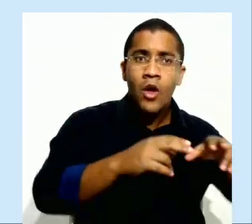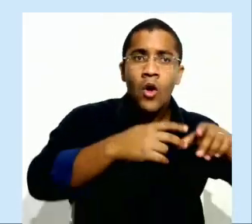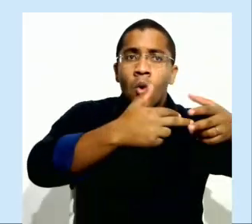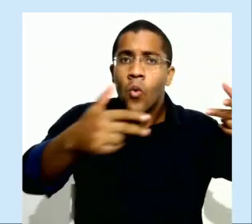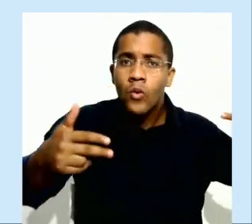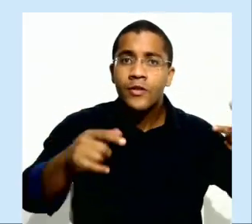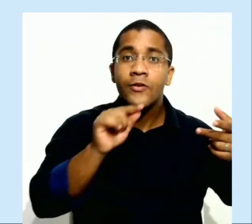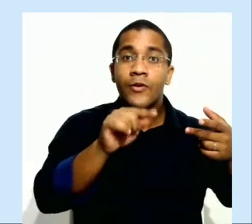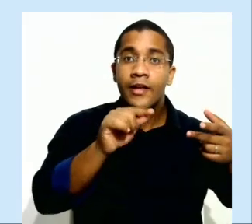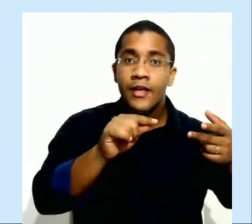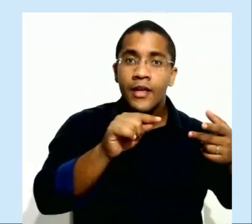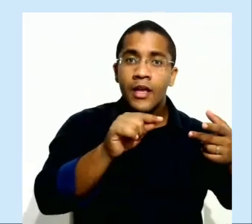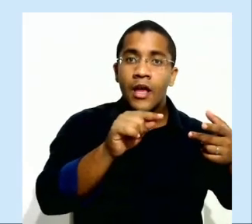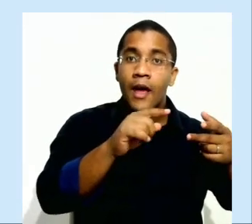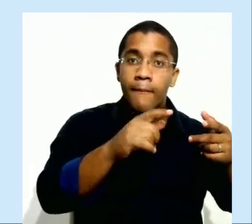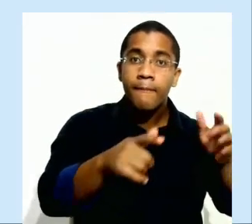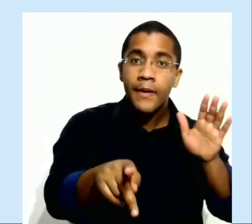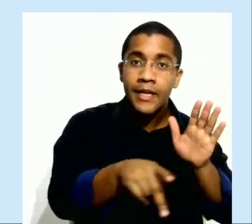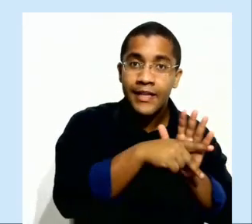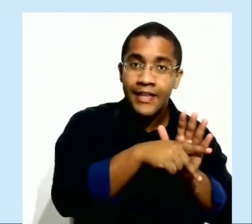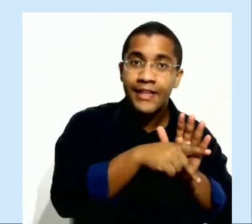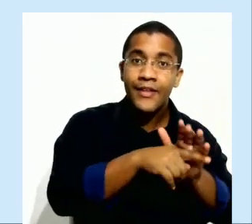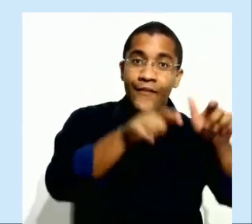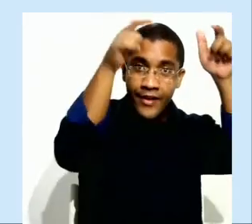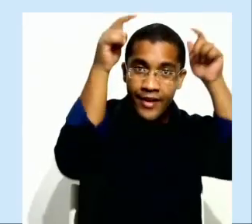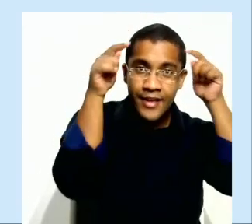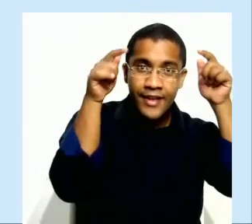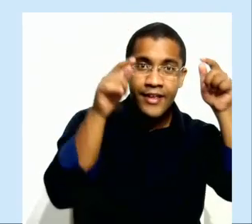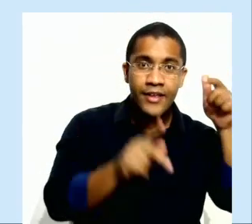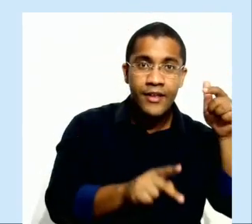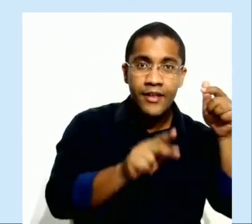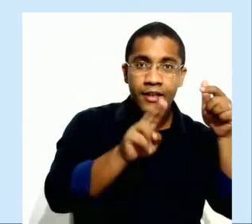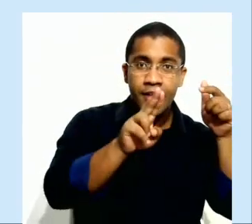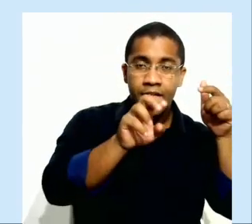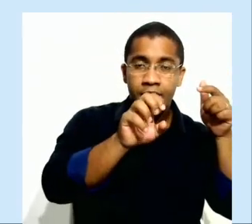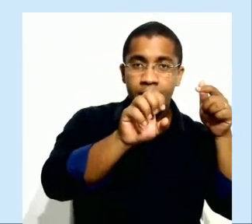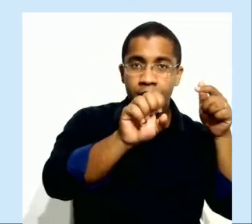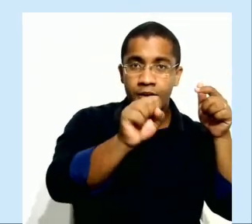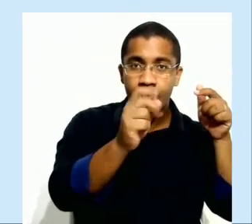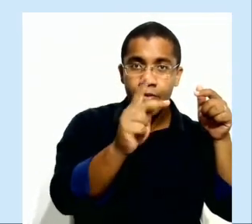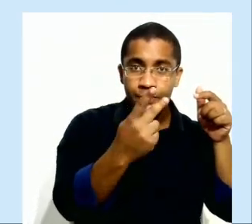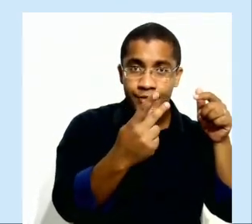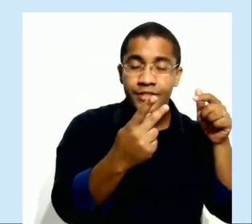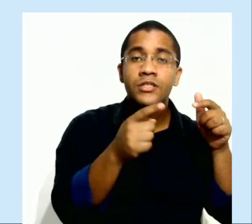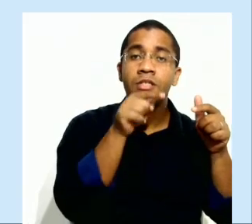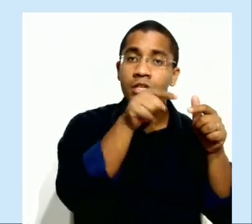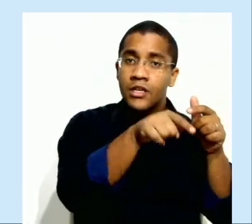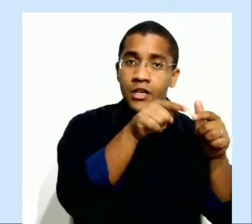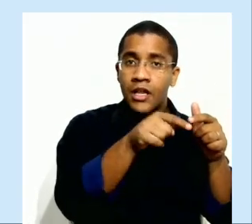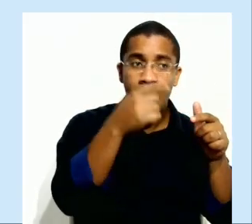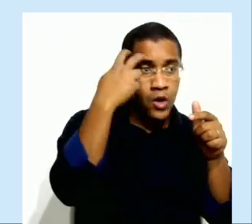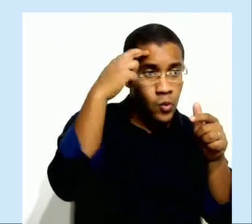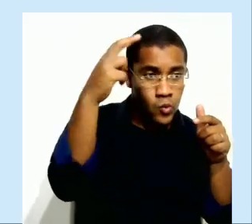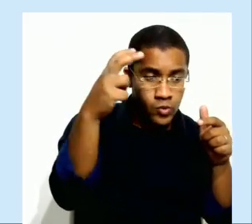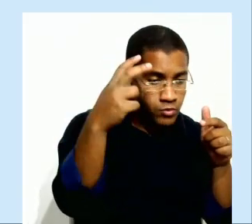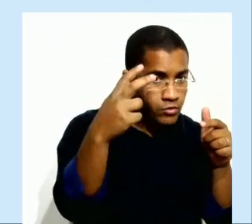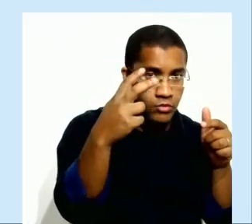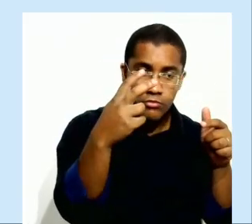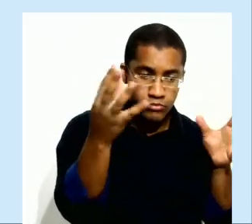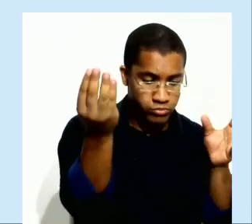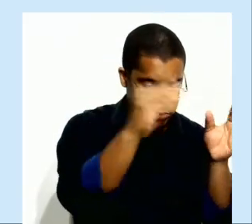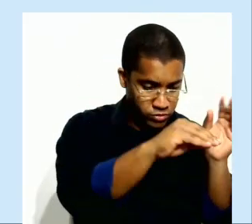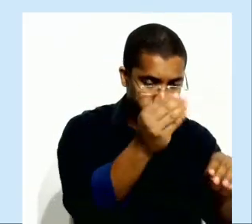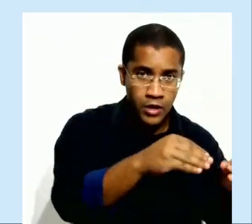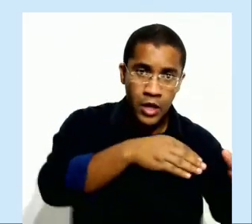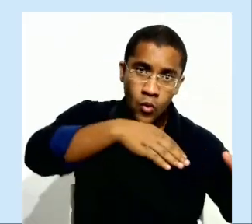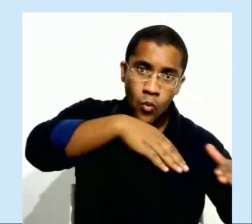simbolizavam o que? A presença dos cuxitas na sua cultura. Então,